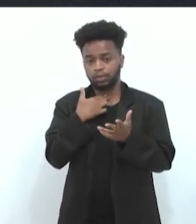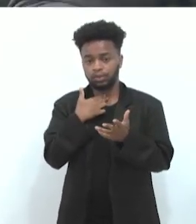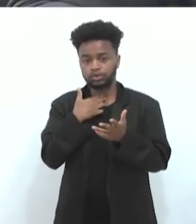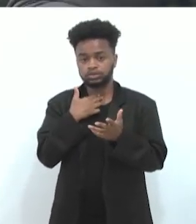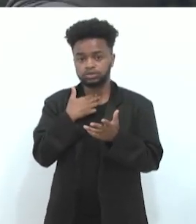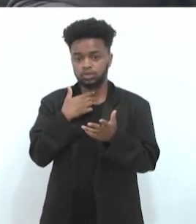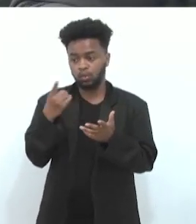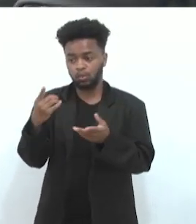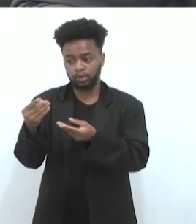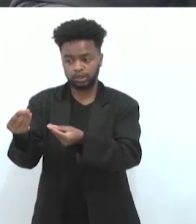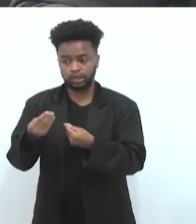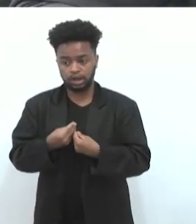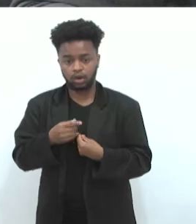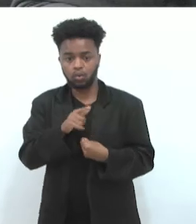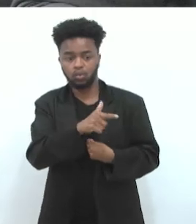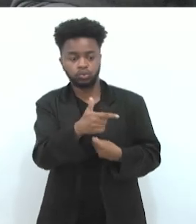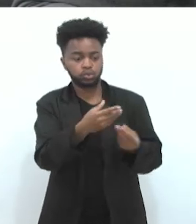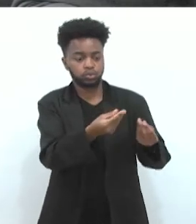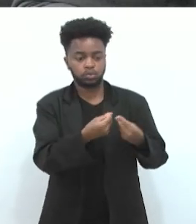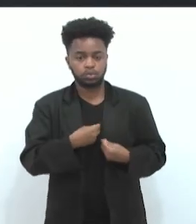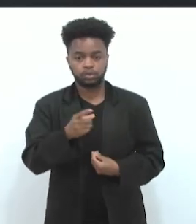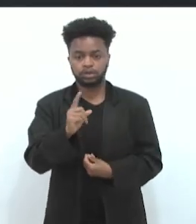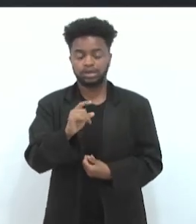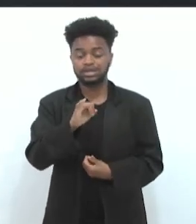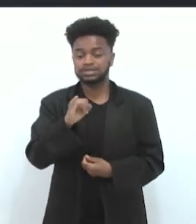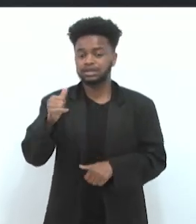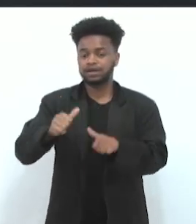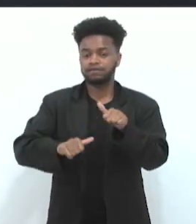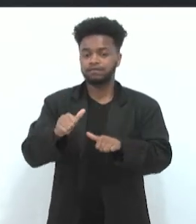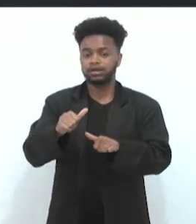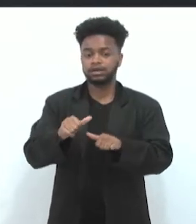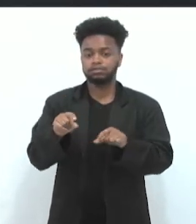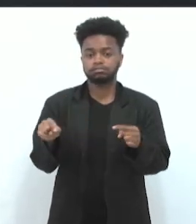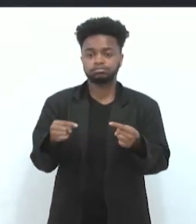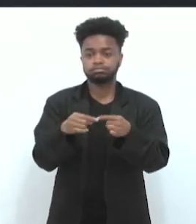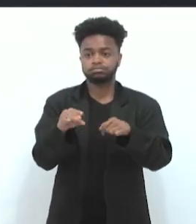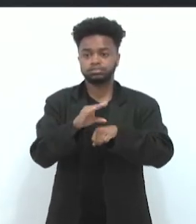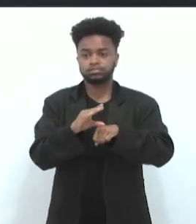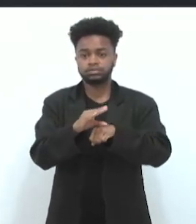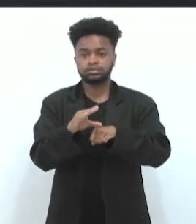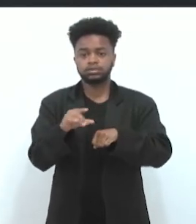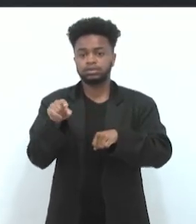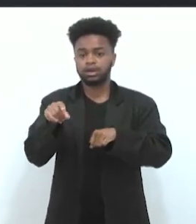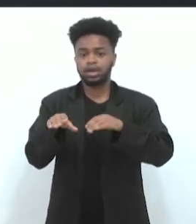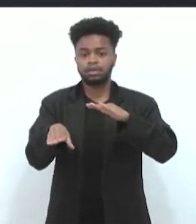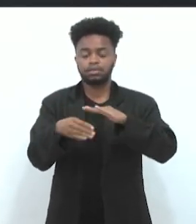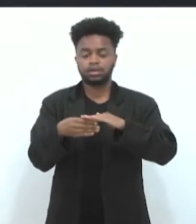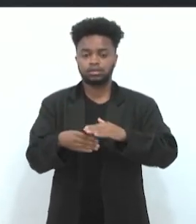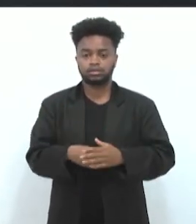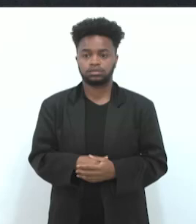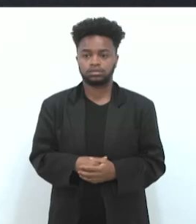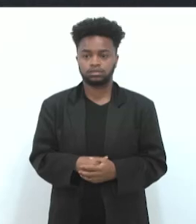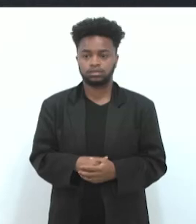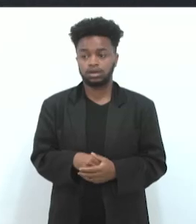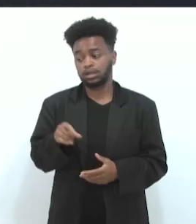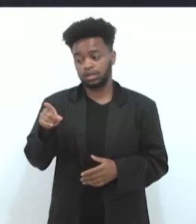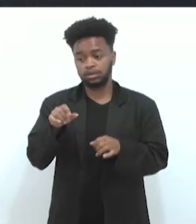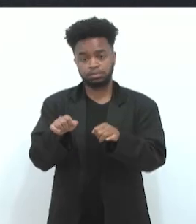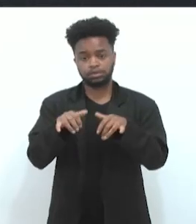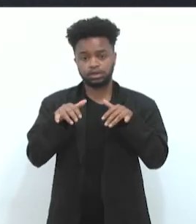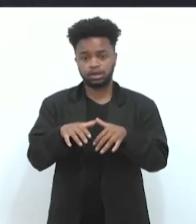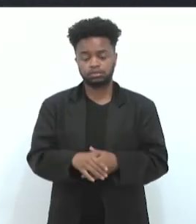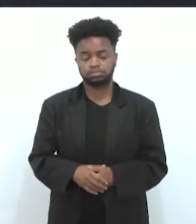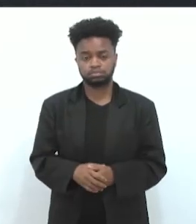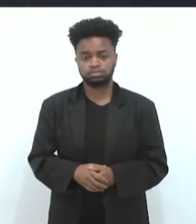não vir. e quando que se faz a análise da constitucionalidade da emenda da comissão? No plenário, quando Sim, aprova.